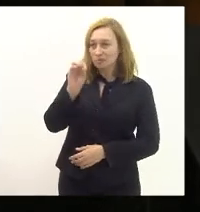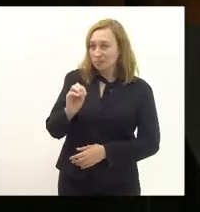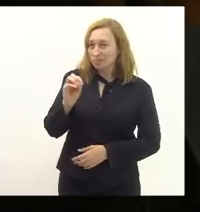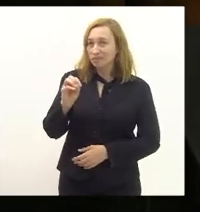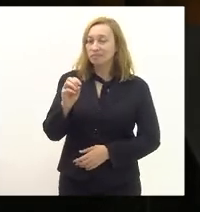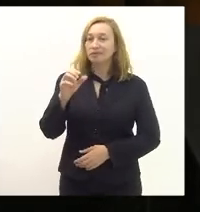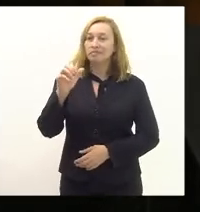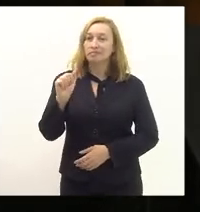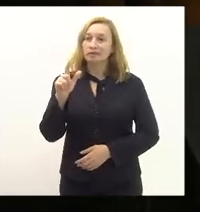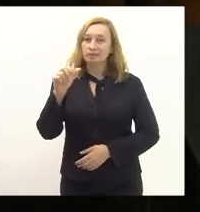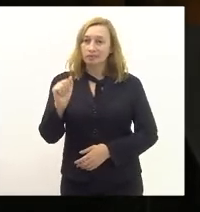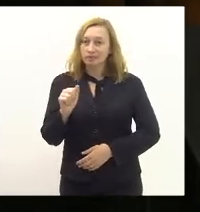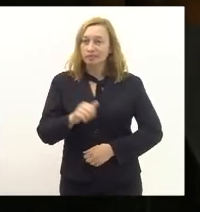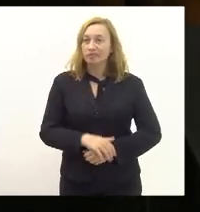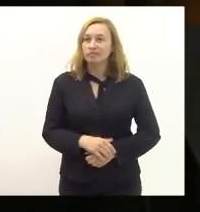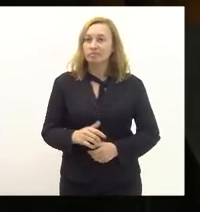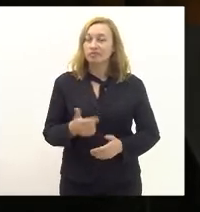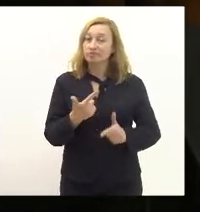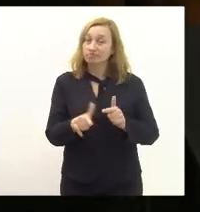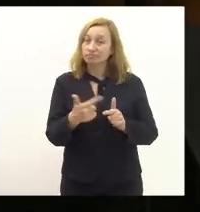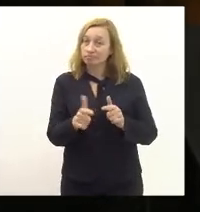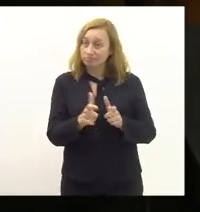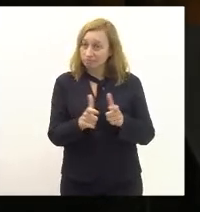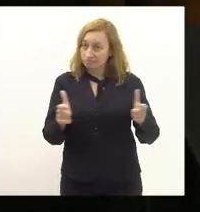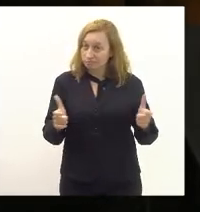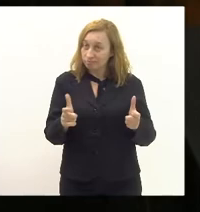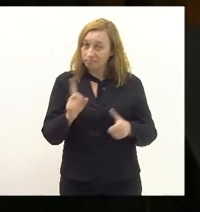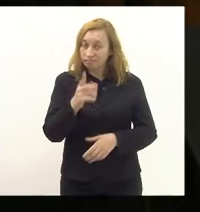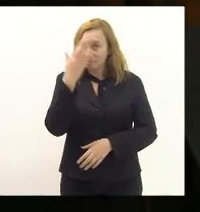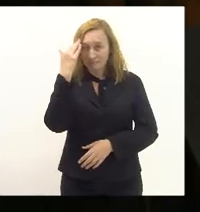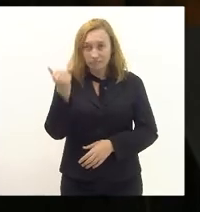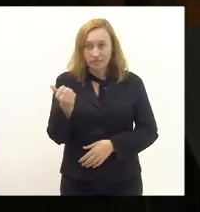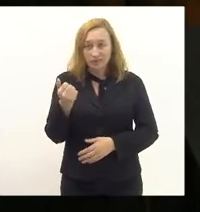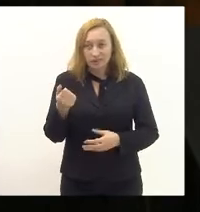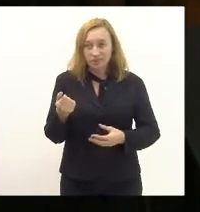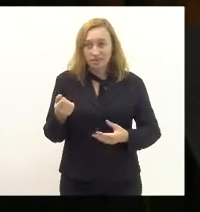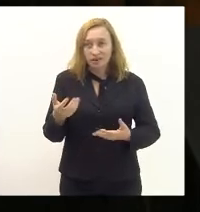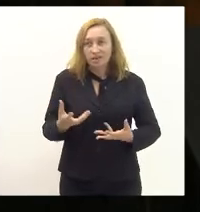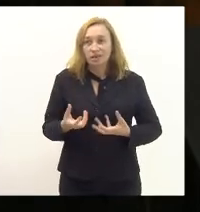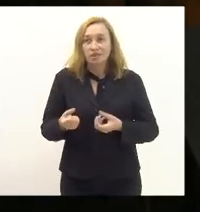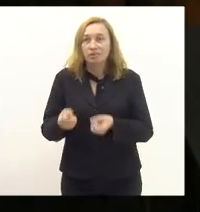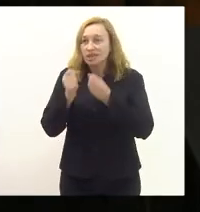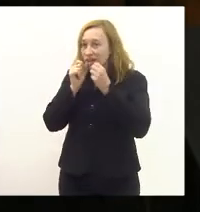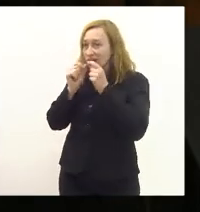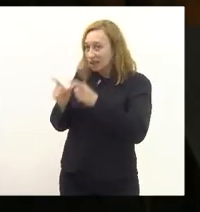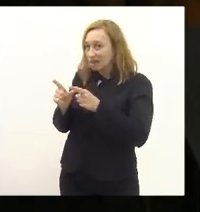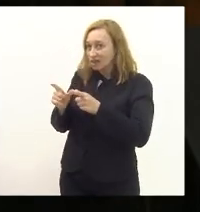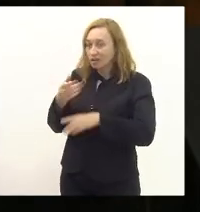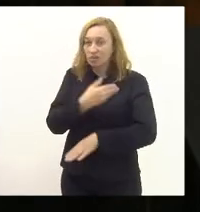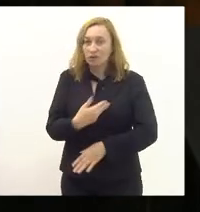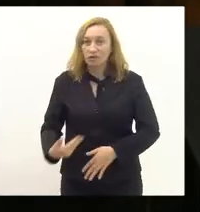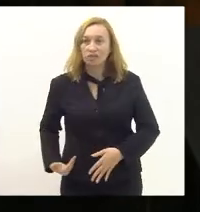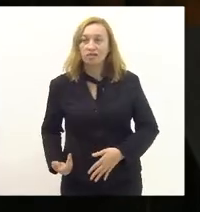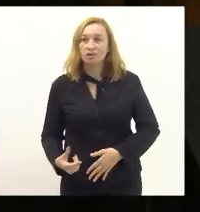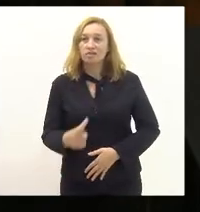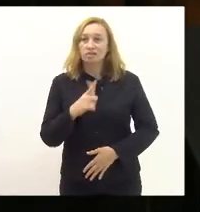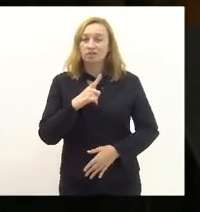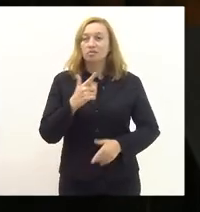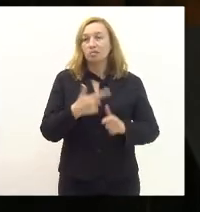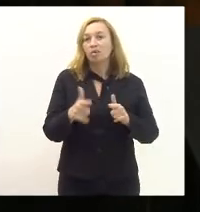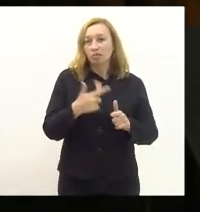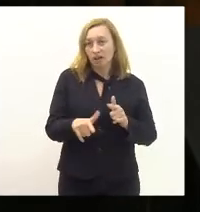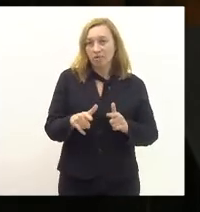aqui, que um dos grandes problemas é não saber receber crítica. E o governador tem um grande problema com